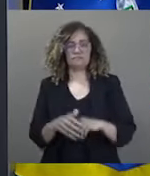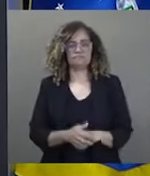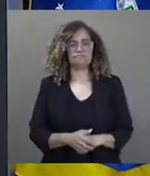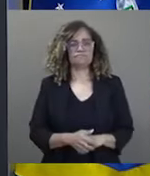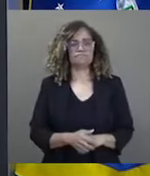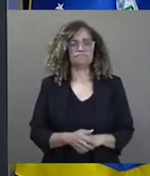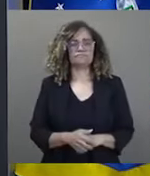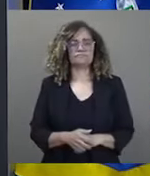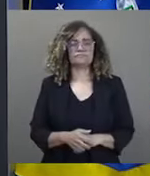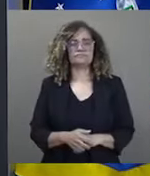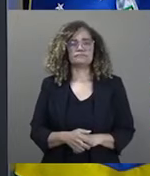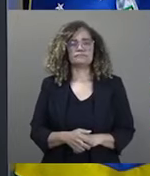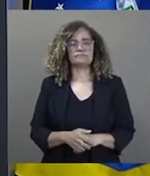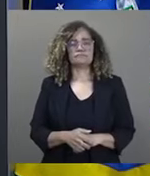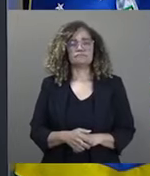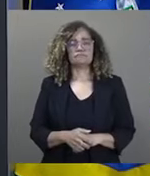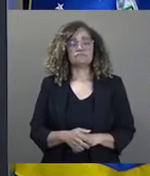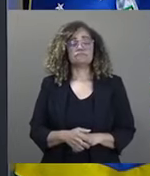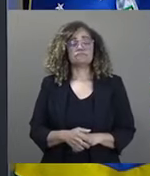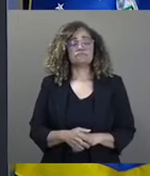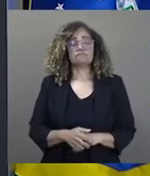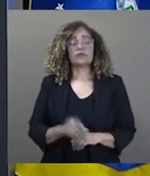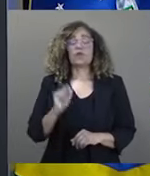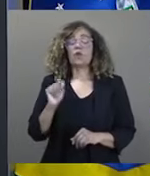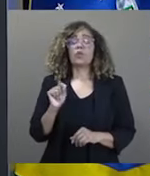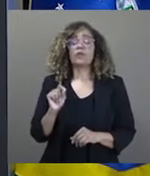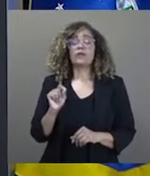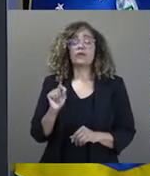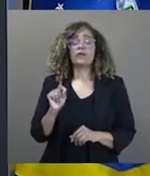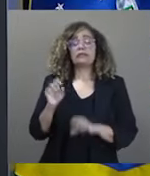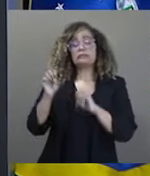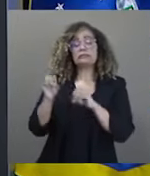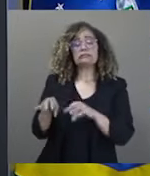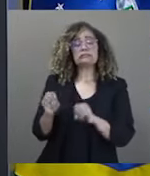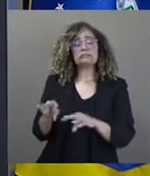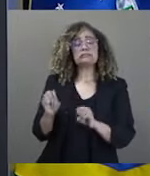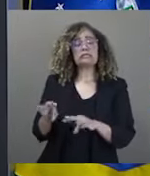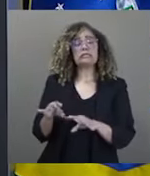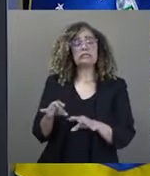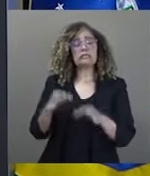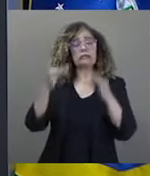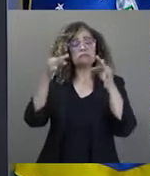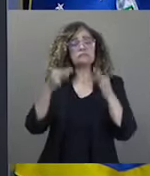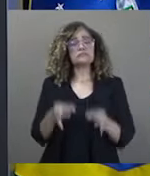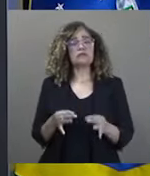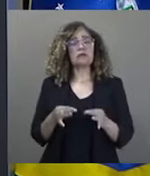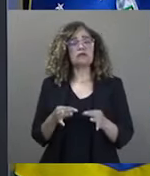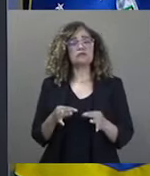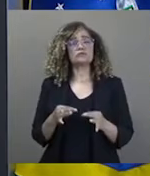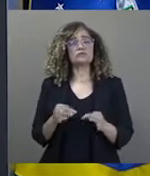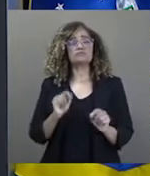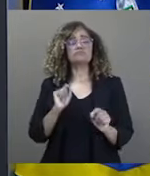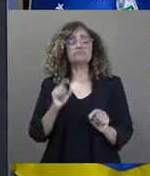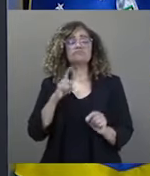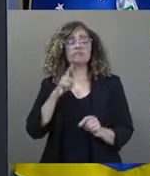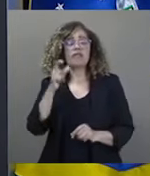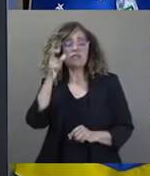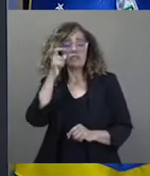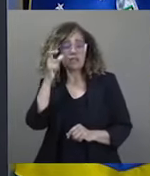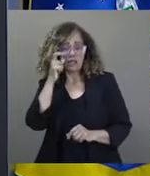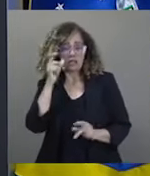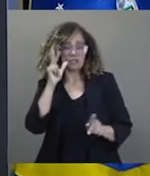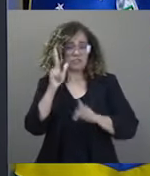sensatez a meu ver pátria amada demonstrativa de que o interesse da